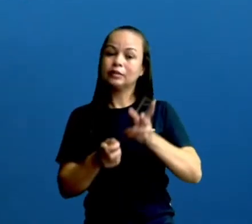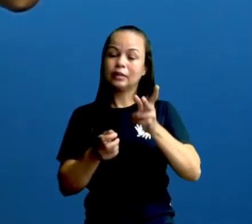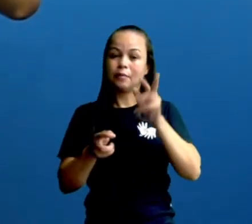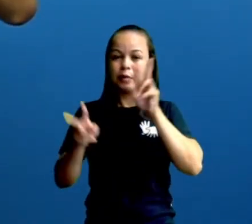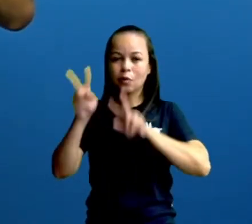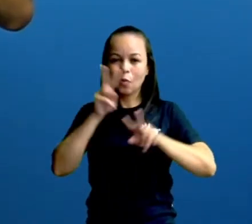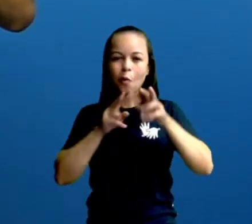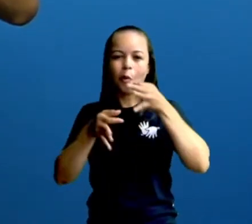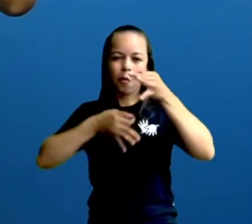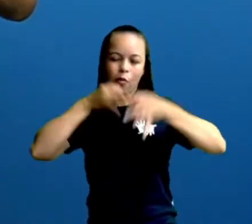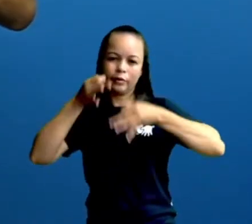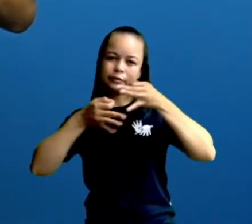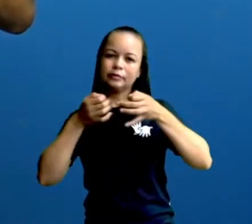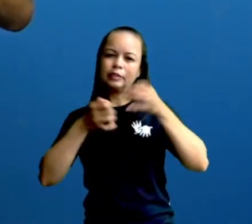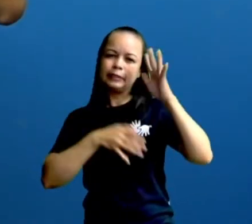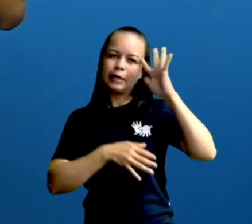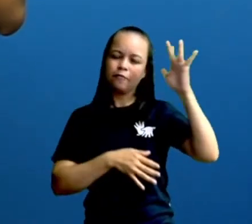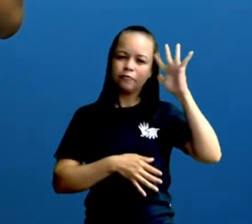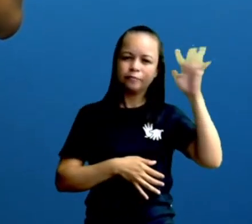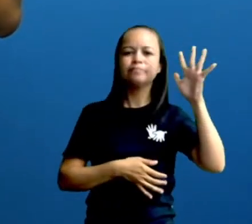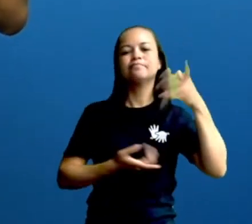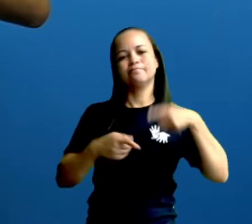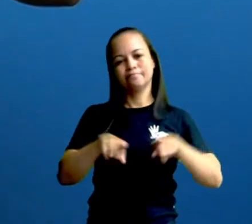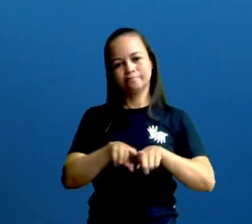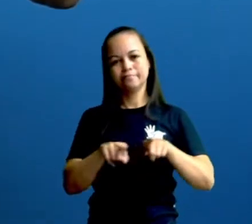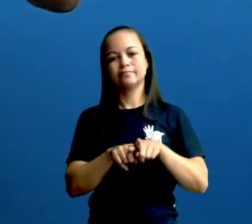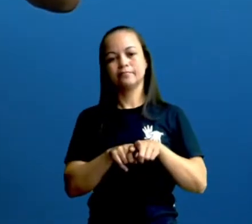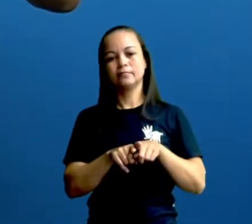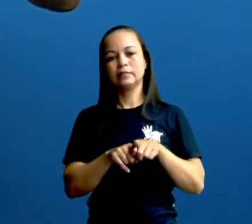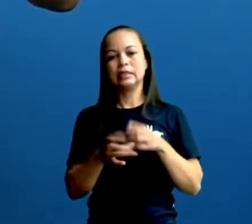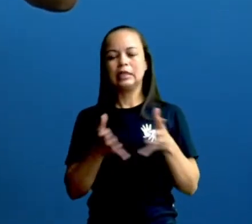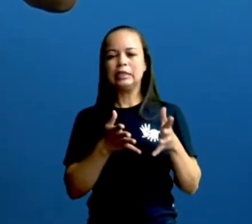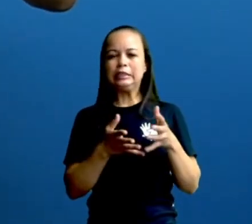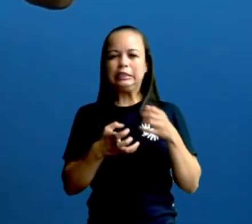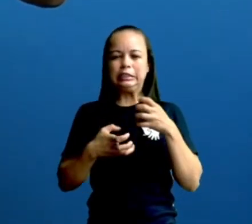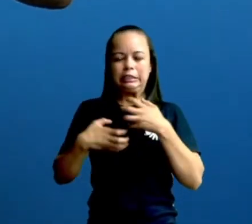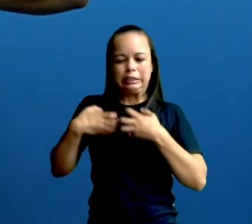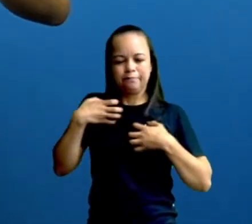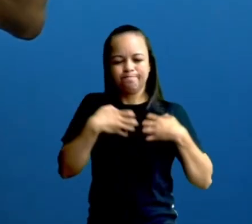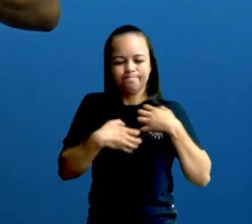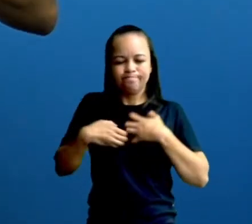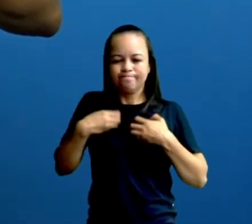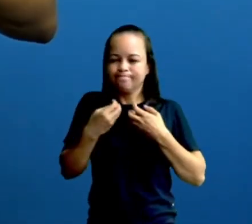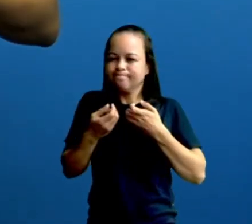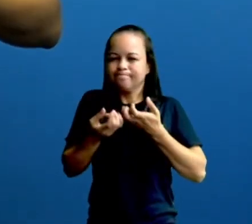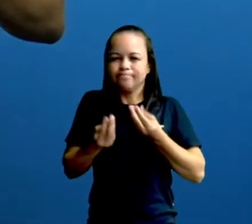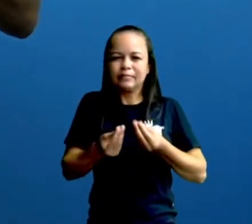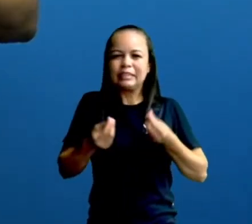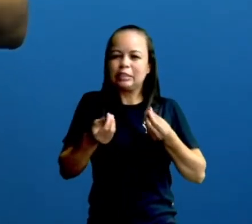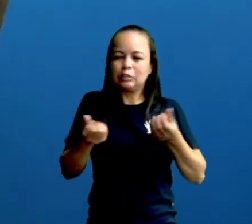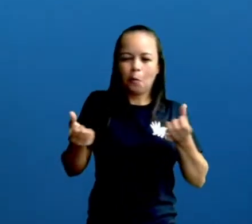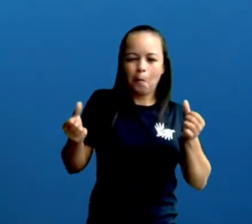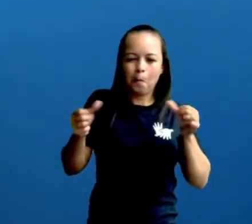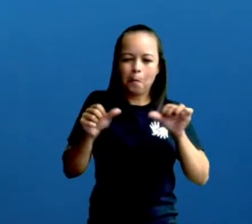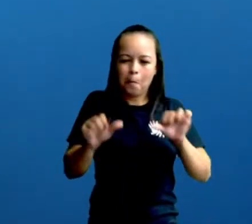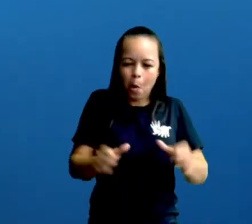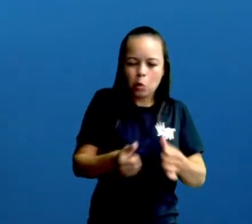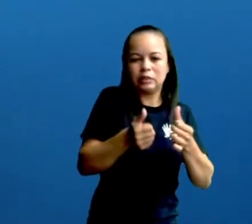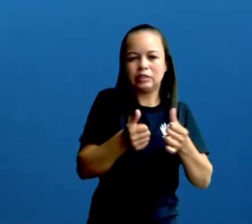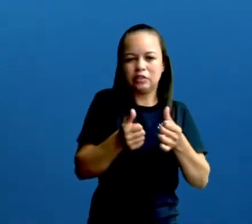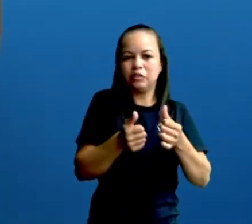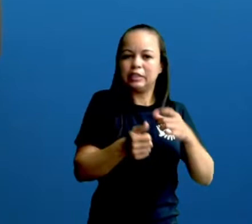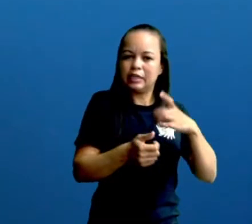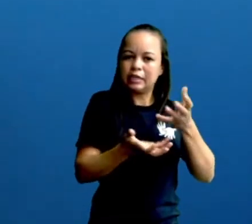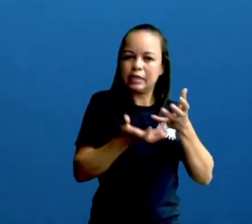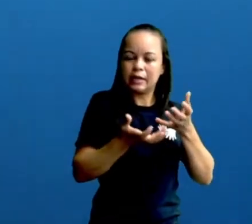olhar, acima de tudo, reflexivo e crítico, inquietante, de insatisfação positiva de você querer mais e